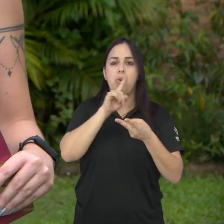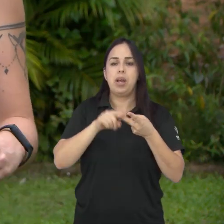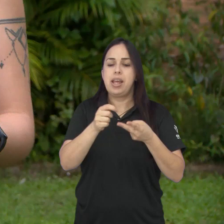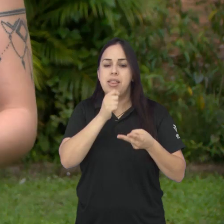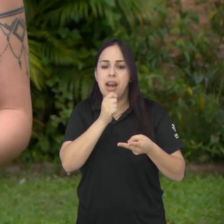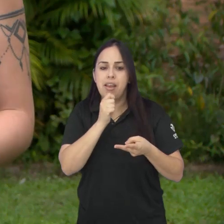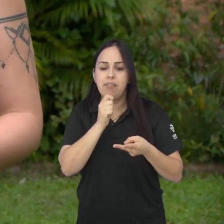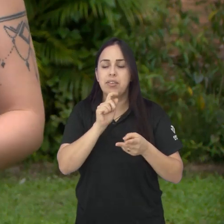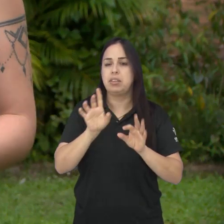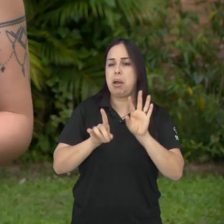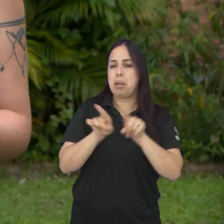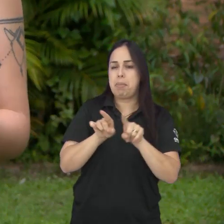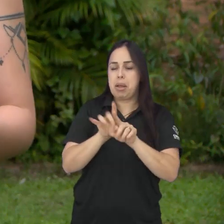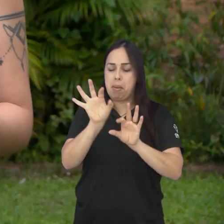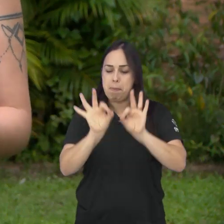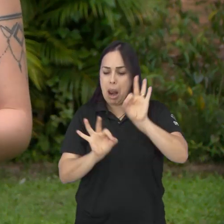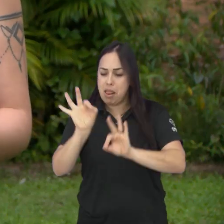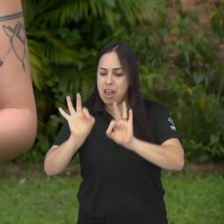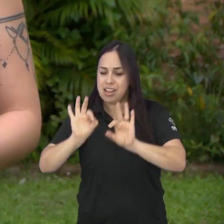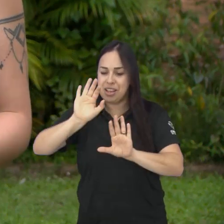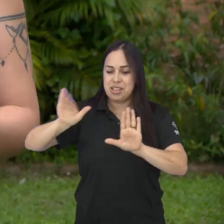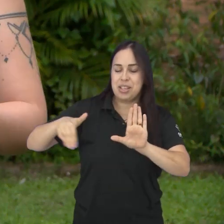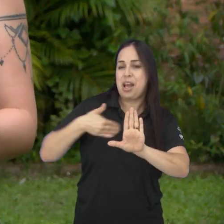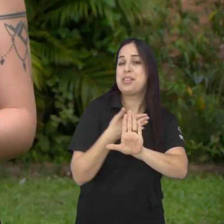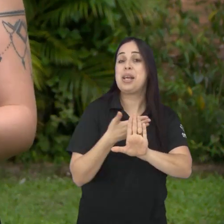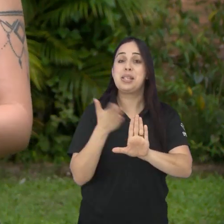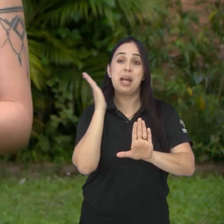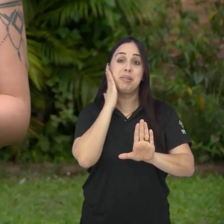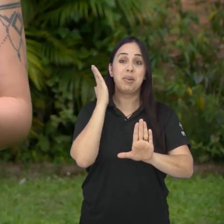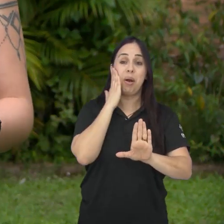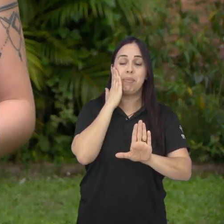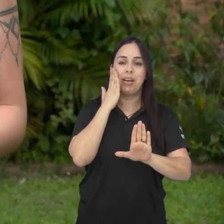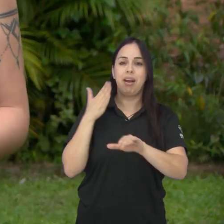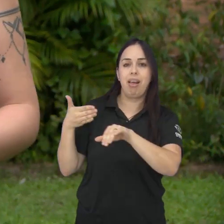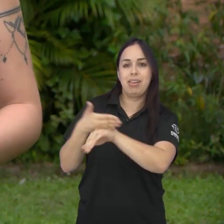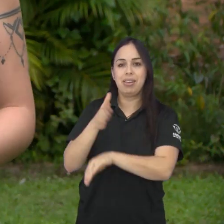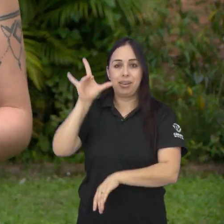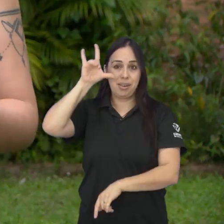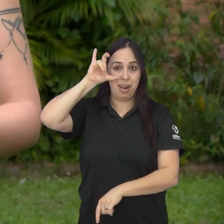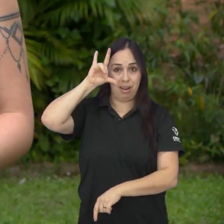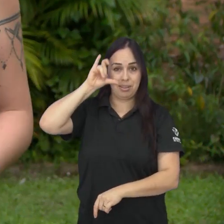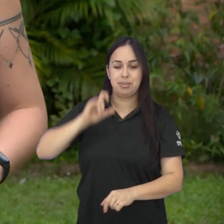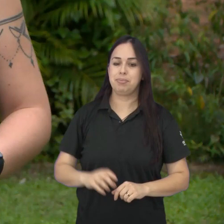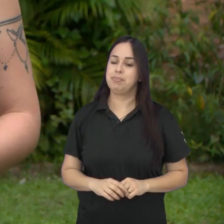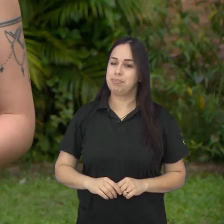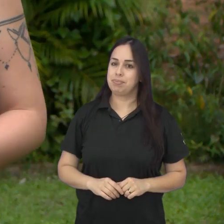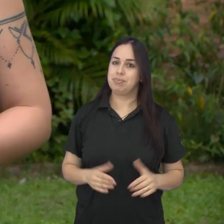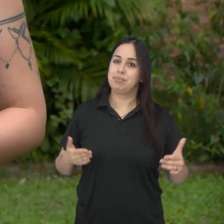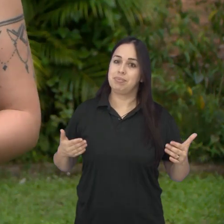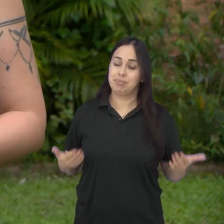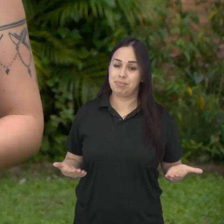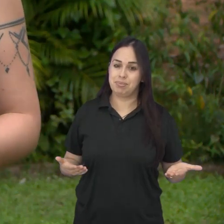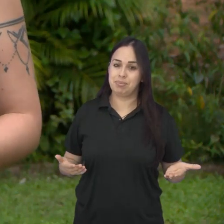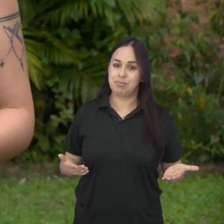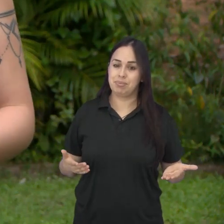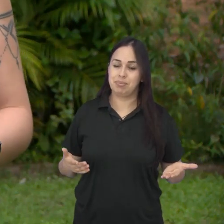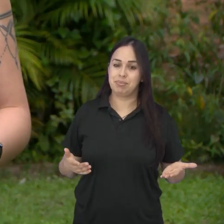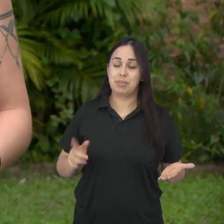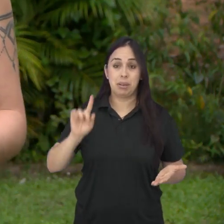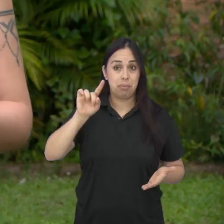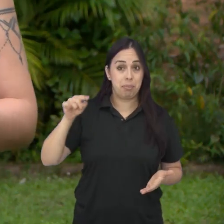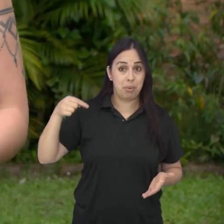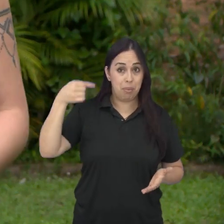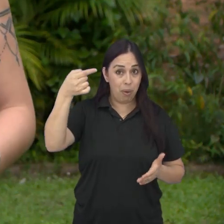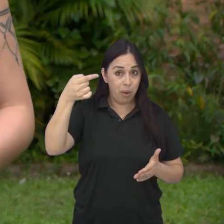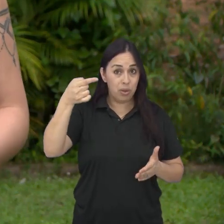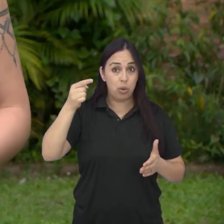novas pautas, ver o que a gente está planejando e também saber dos bastidores do programa, é só acessar o nosso Instagram. E é